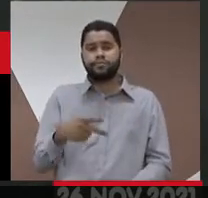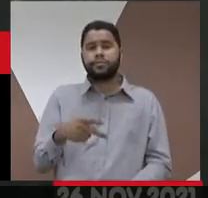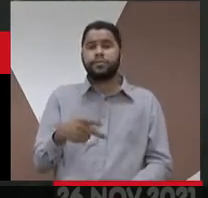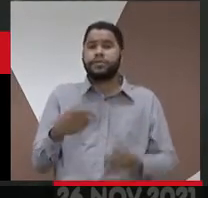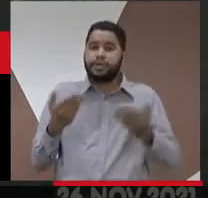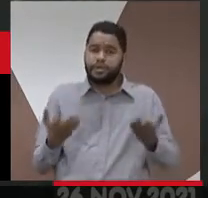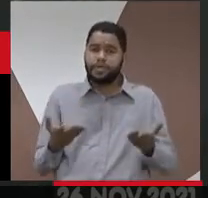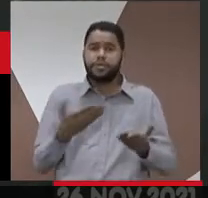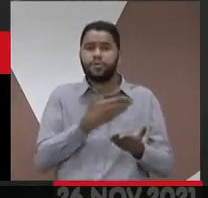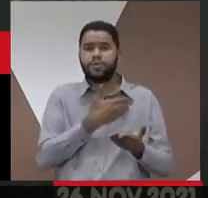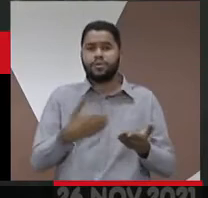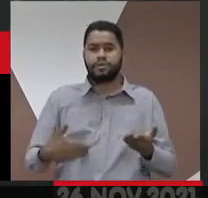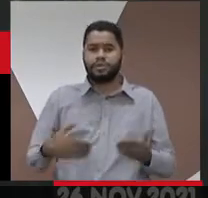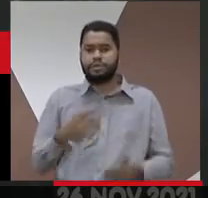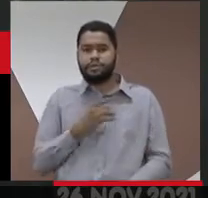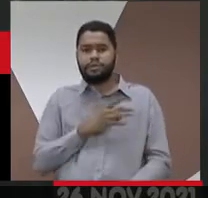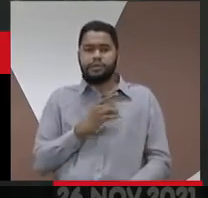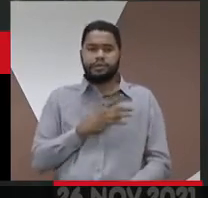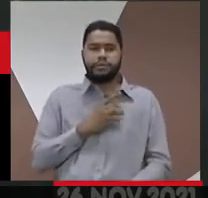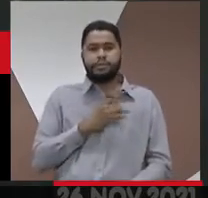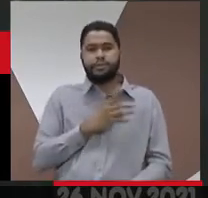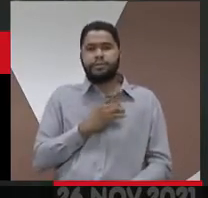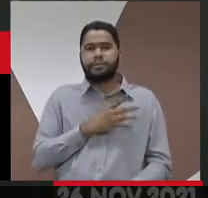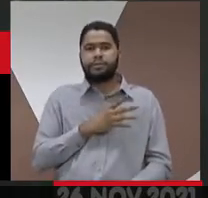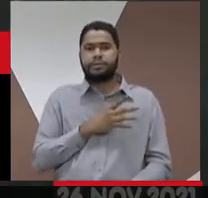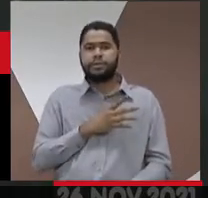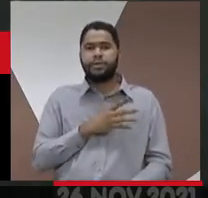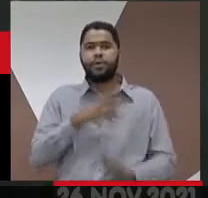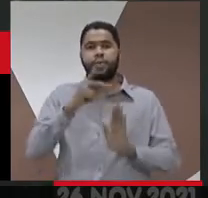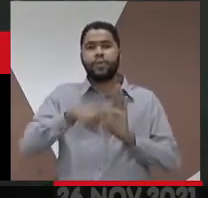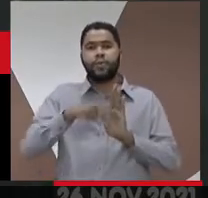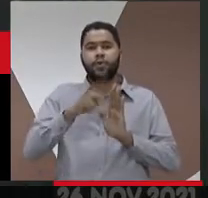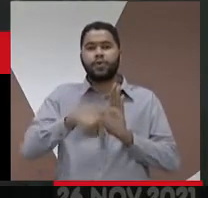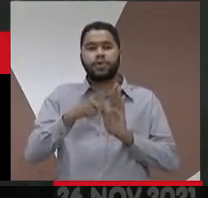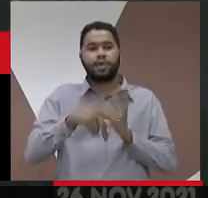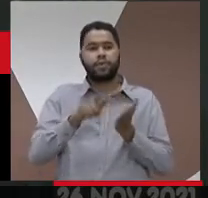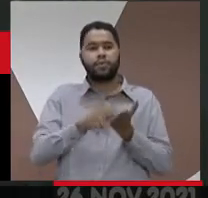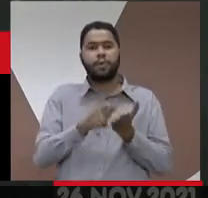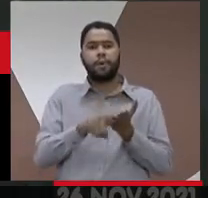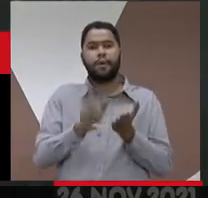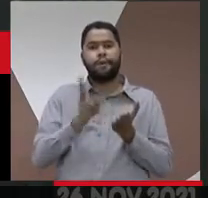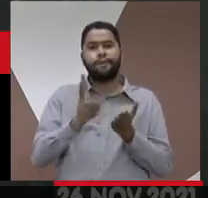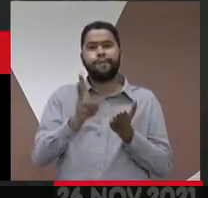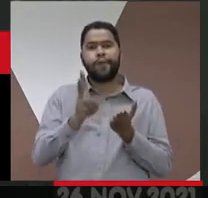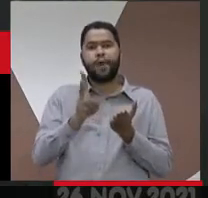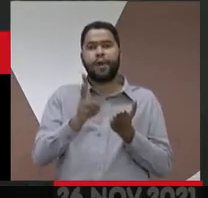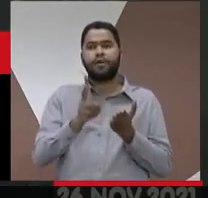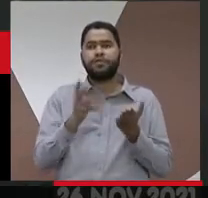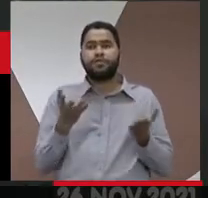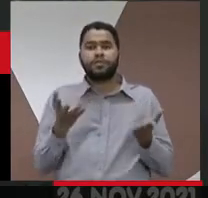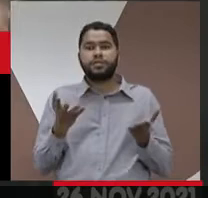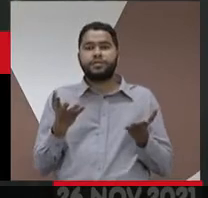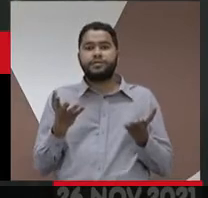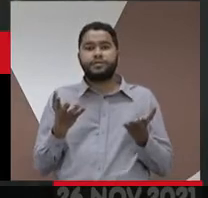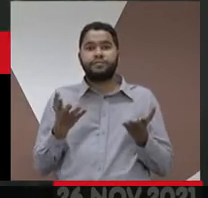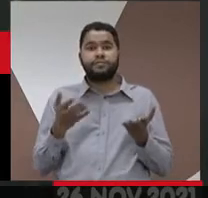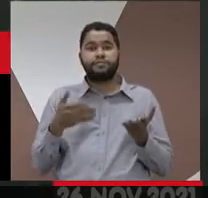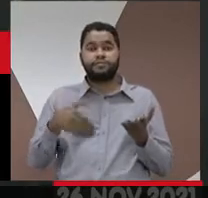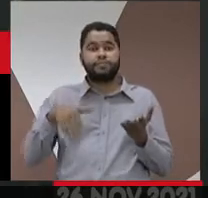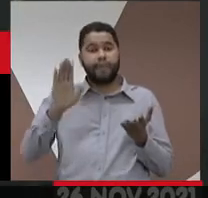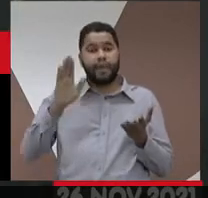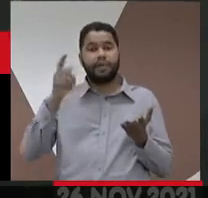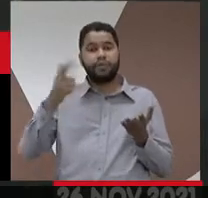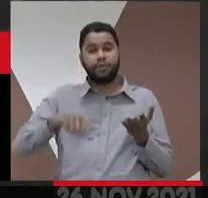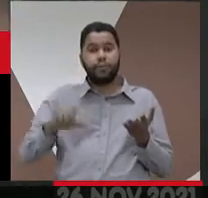disso que o Estado tem medo. Esse é um projeto que não sai do papel. Esse dragão do apocalipse vai ser mais um